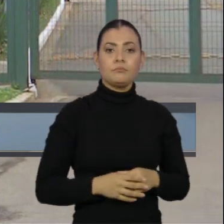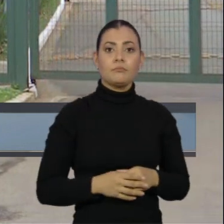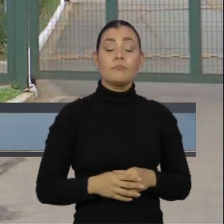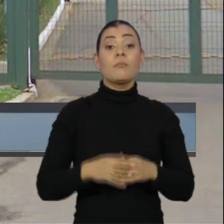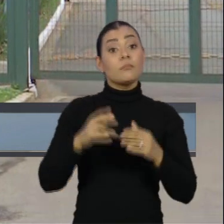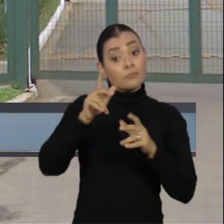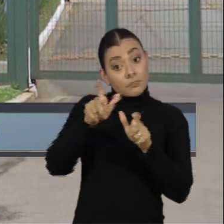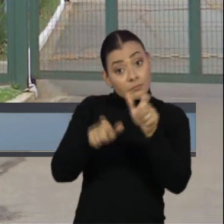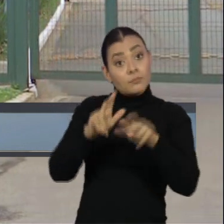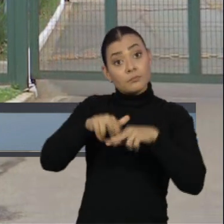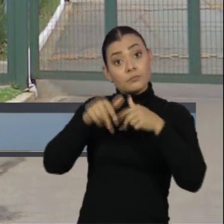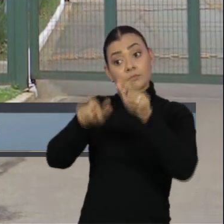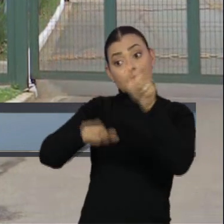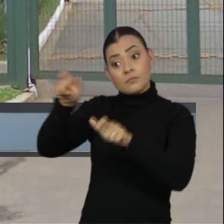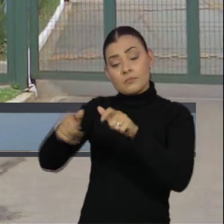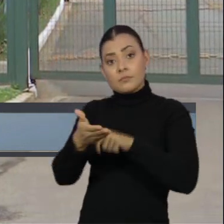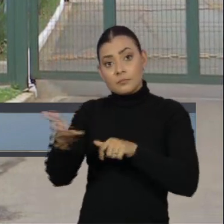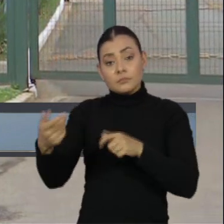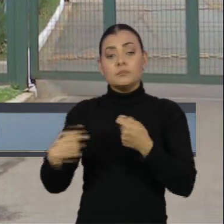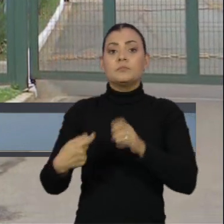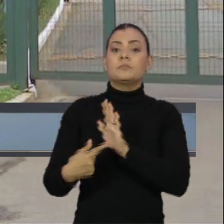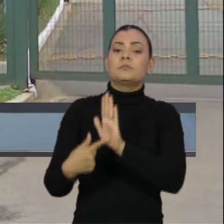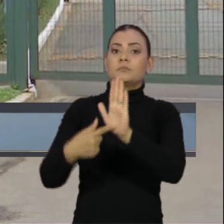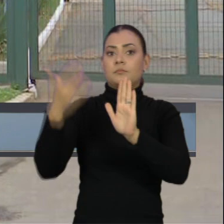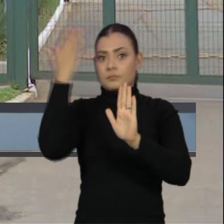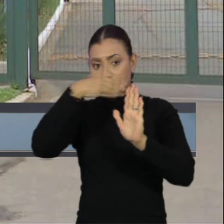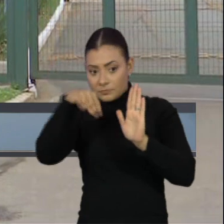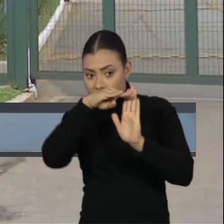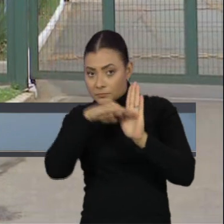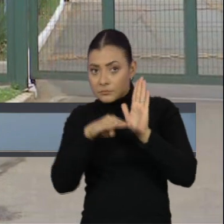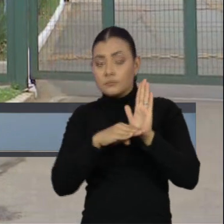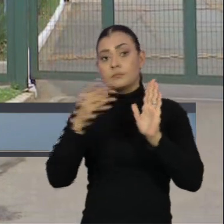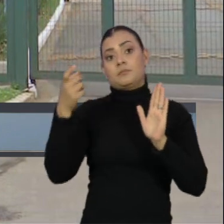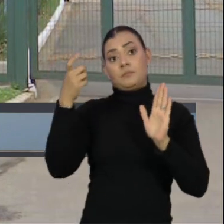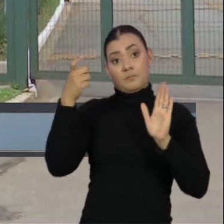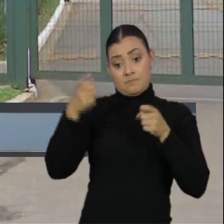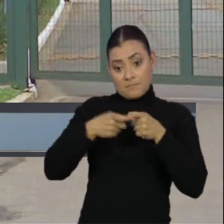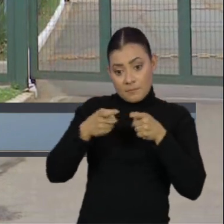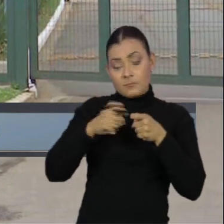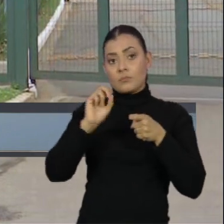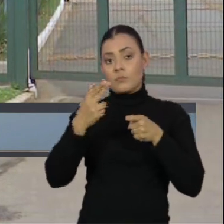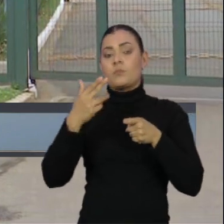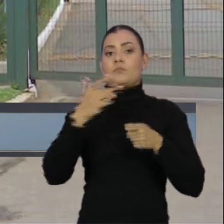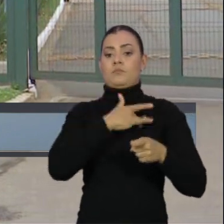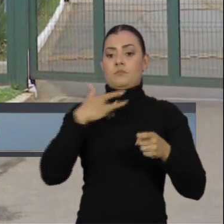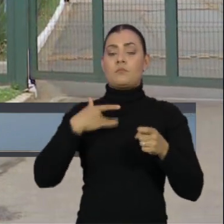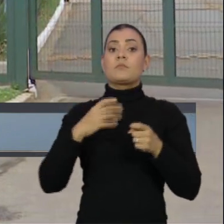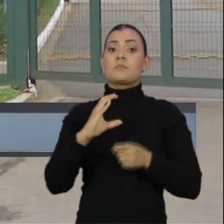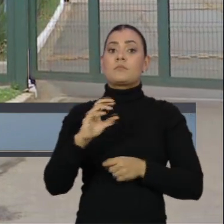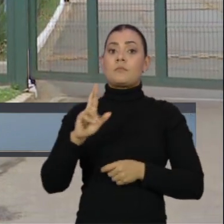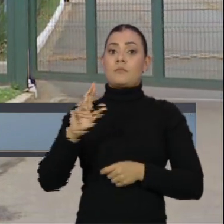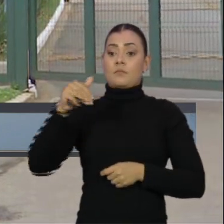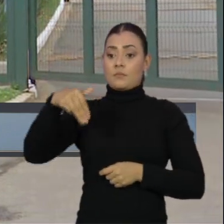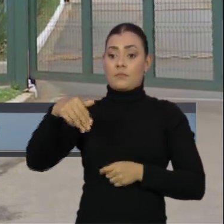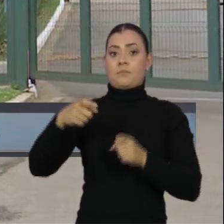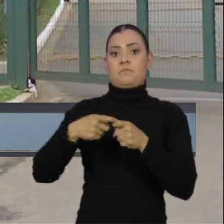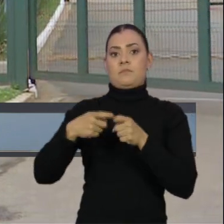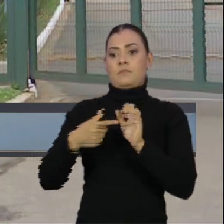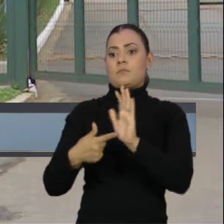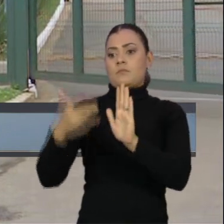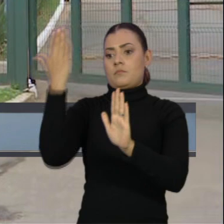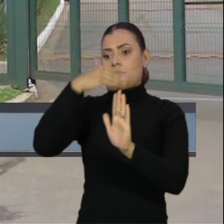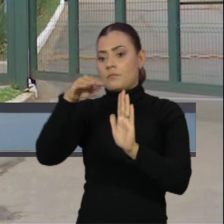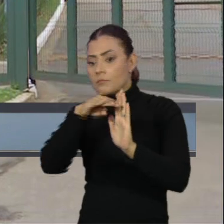essas pessoas terão que apresentar uma receita médica ou um atestado de saúde com CRM do médico que as